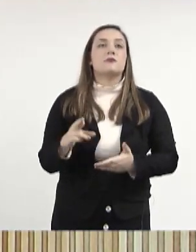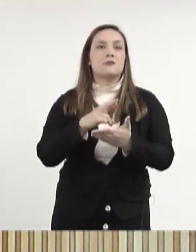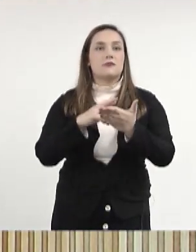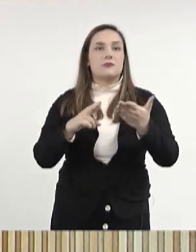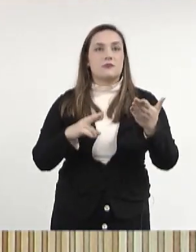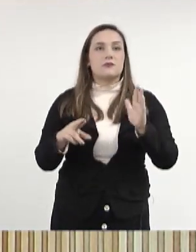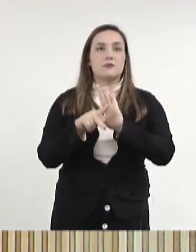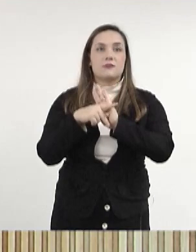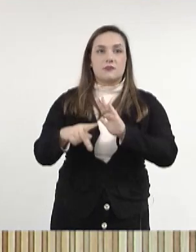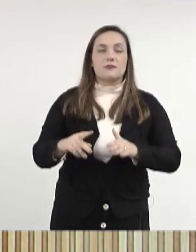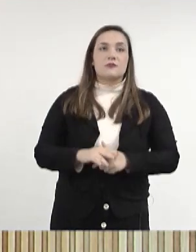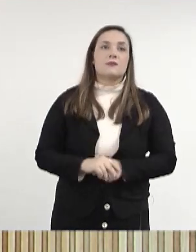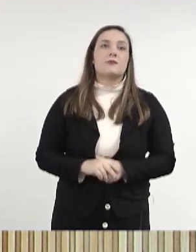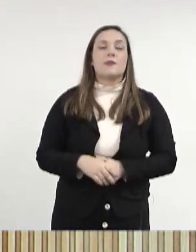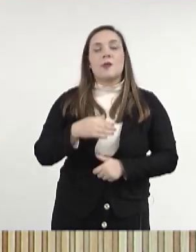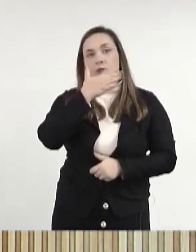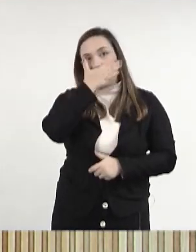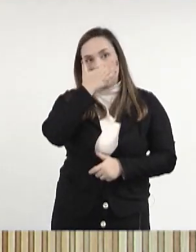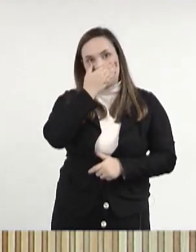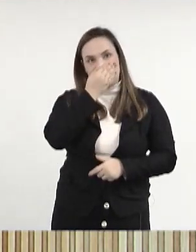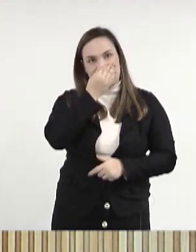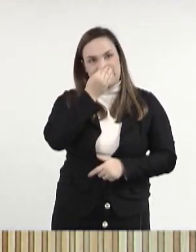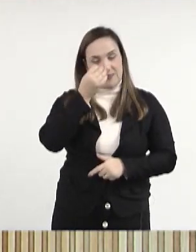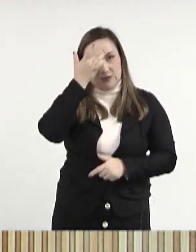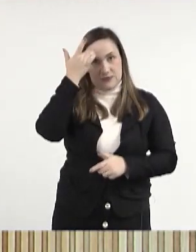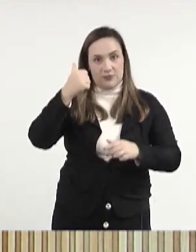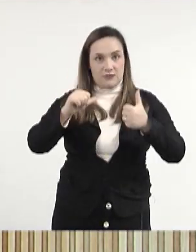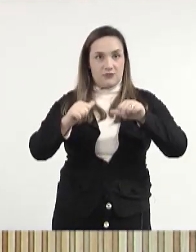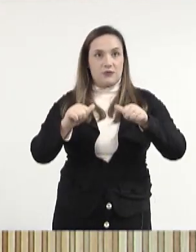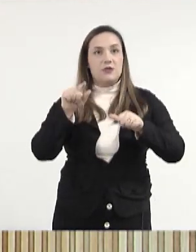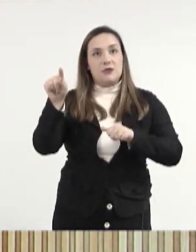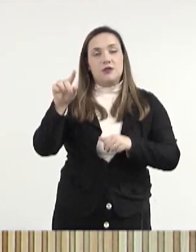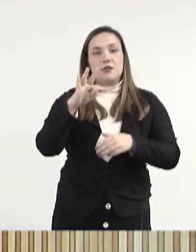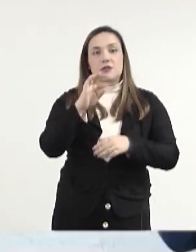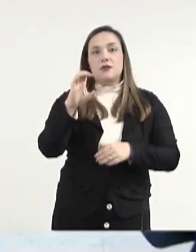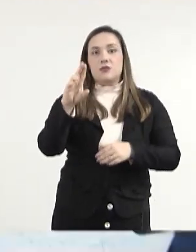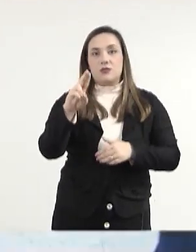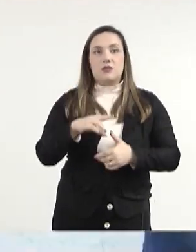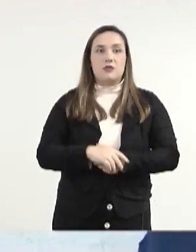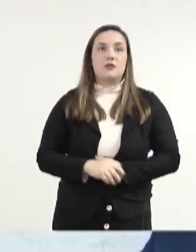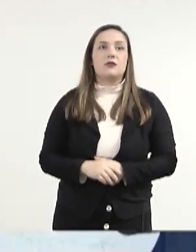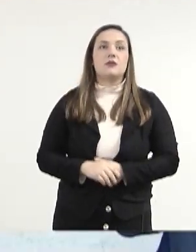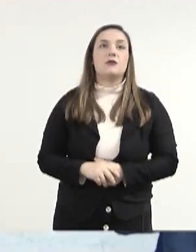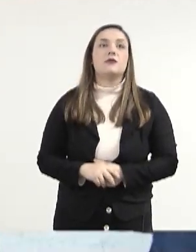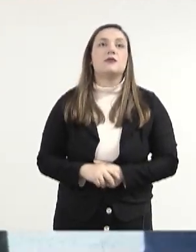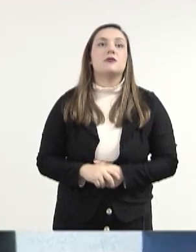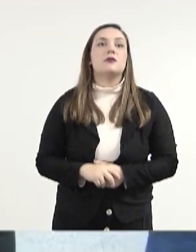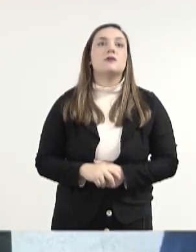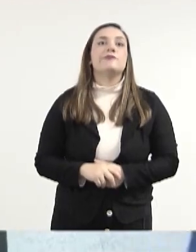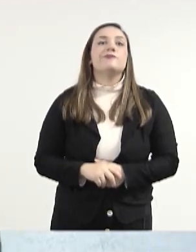relatório do relator dessa decisão lá no TCU.